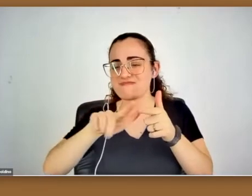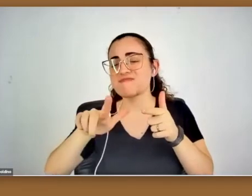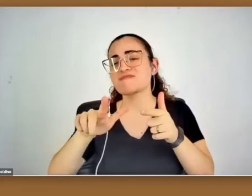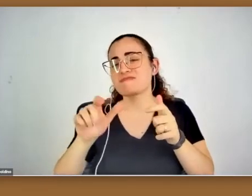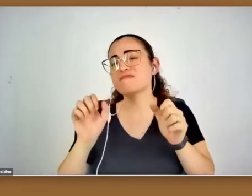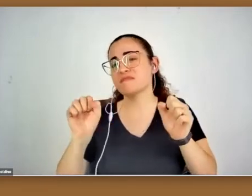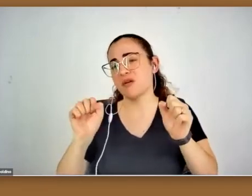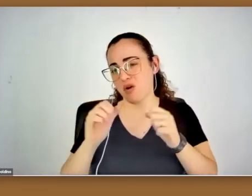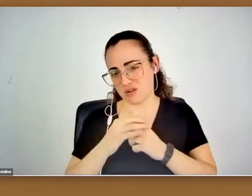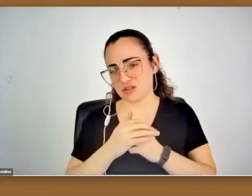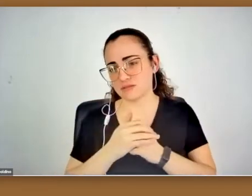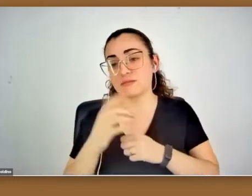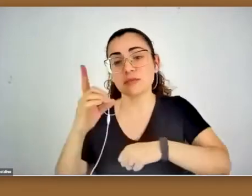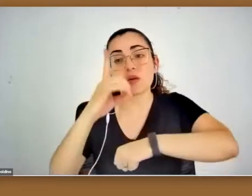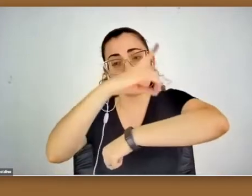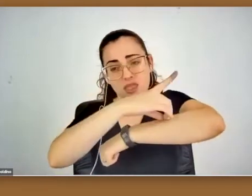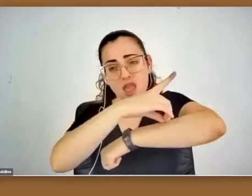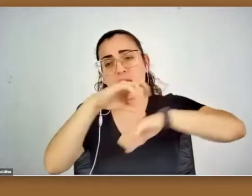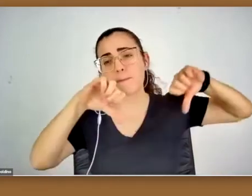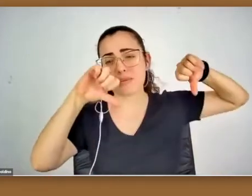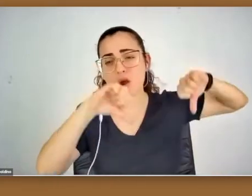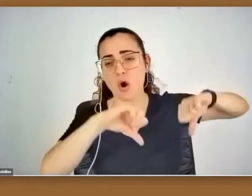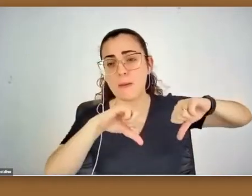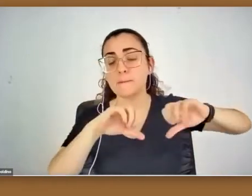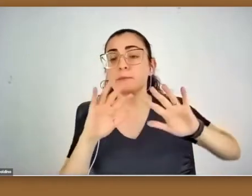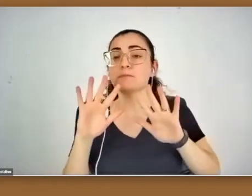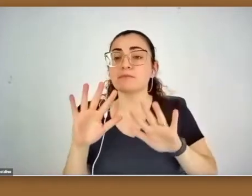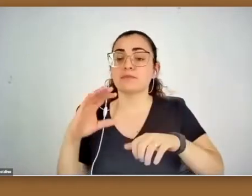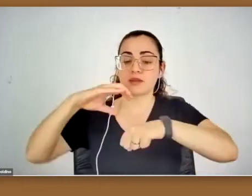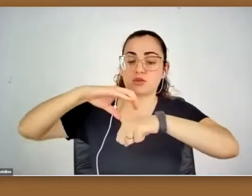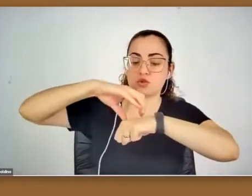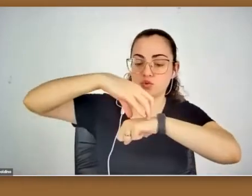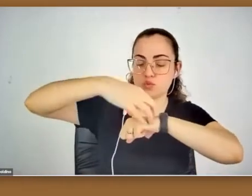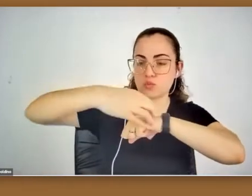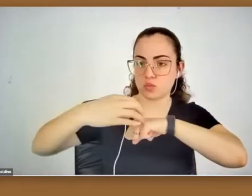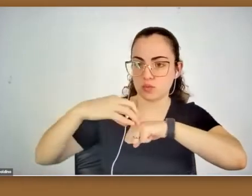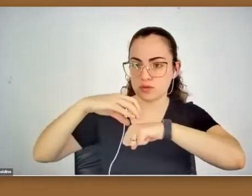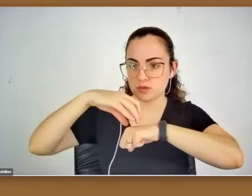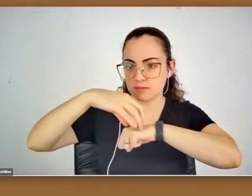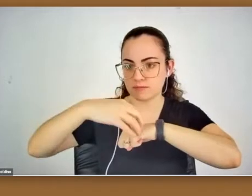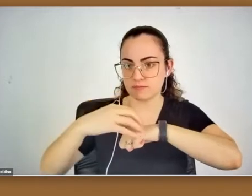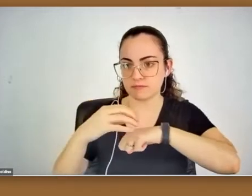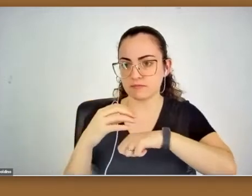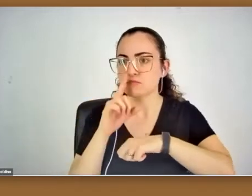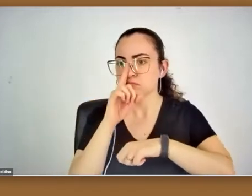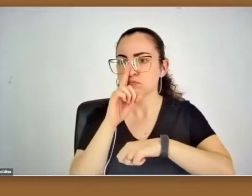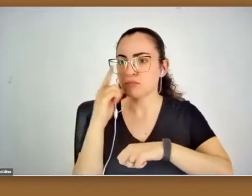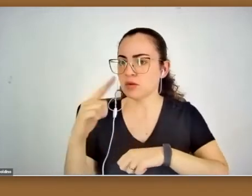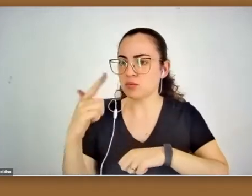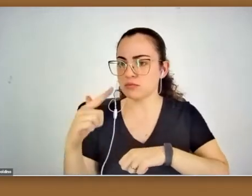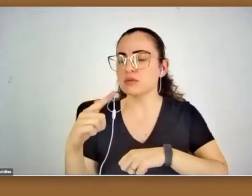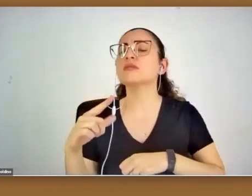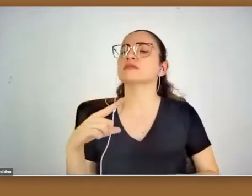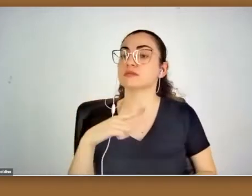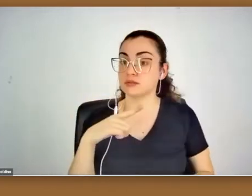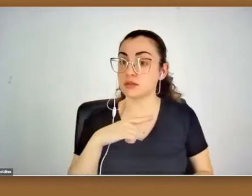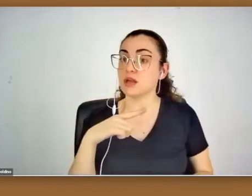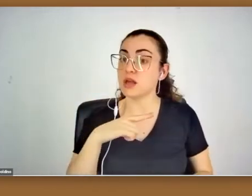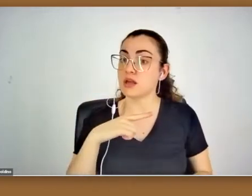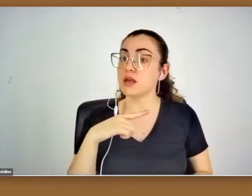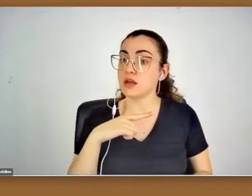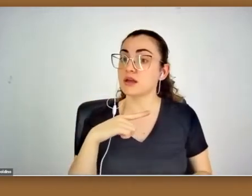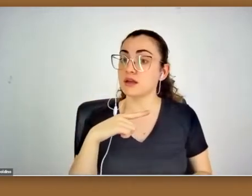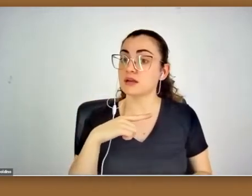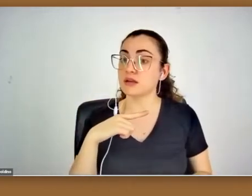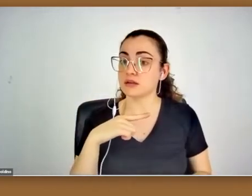aconteça. A chikungunya, né, e geralmente a dengue é o quê? Né? Lá para o 7º dia em que você observa isso,